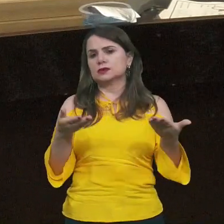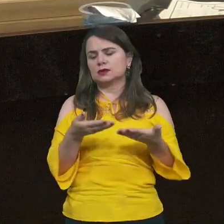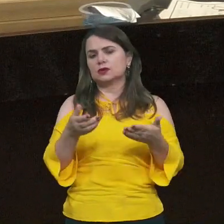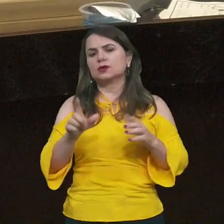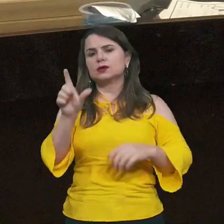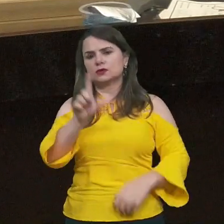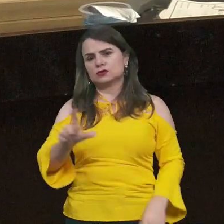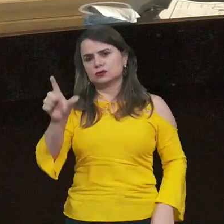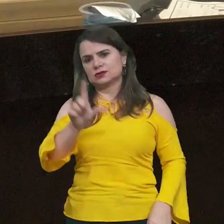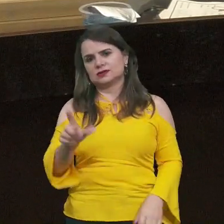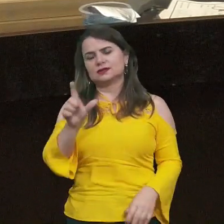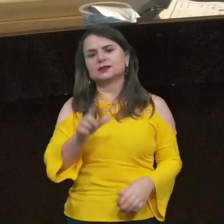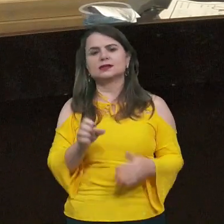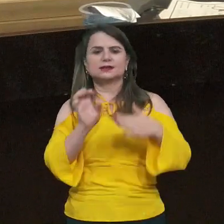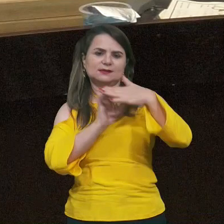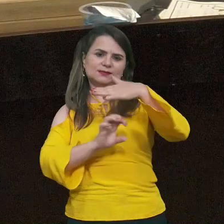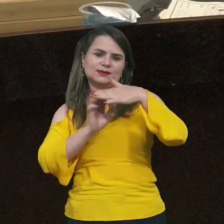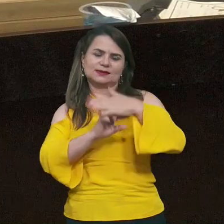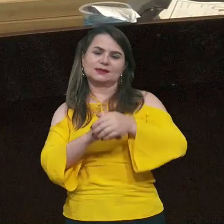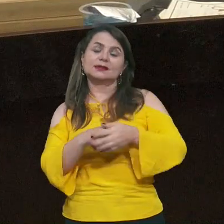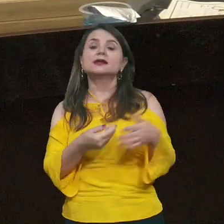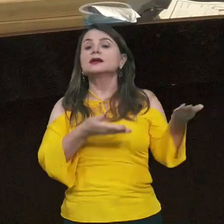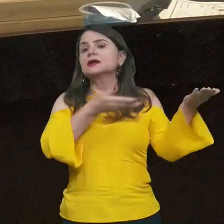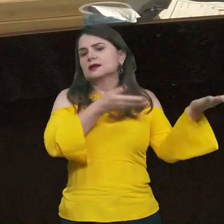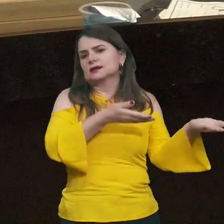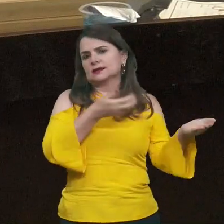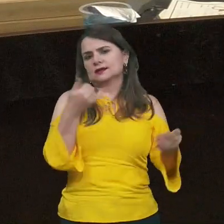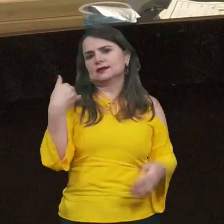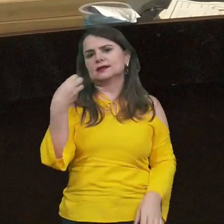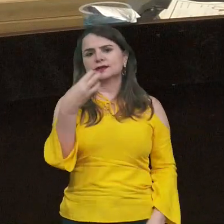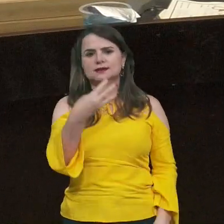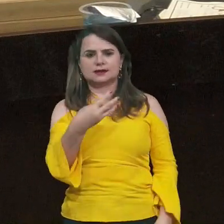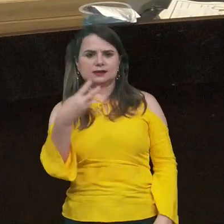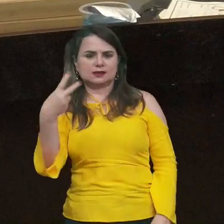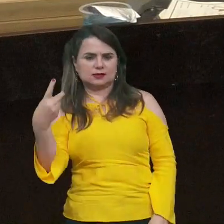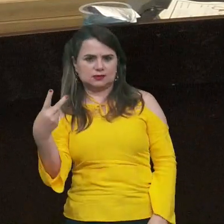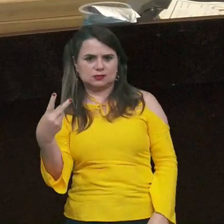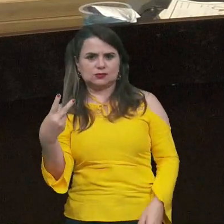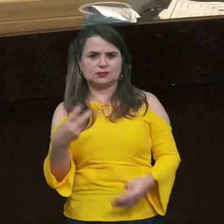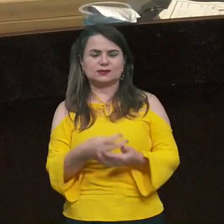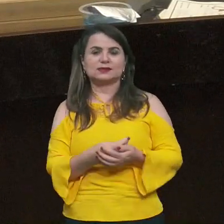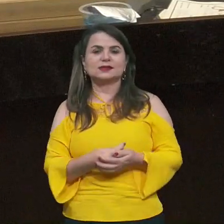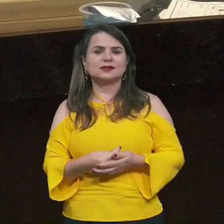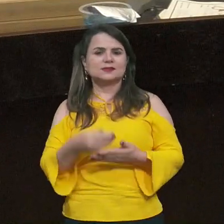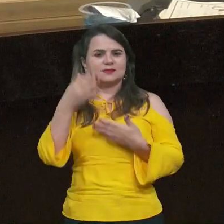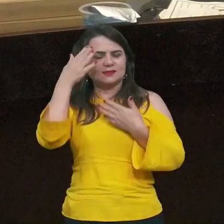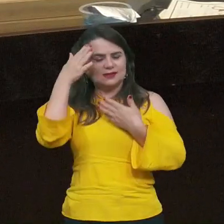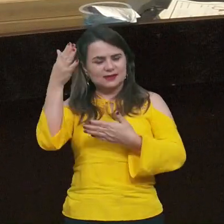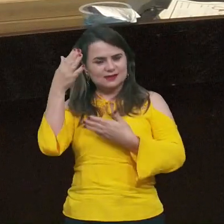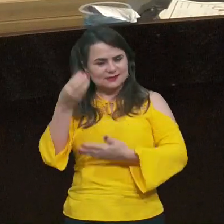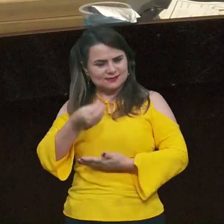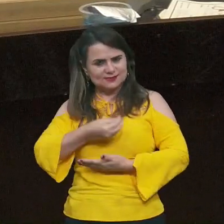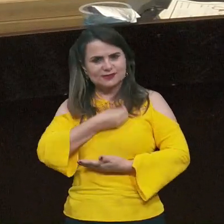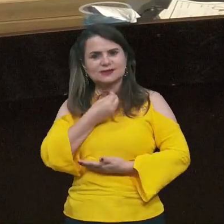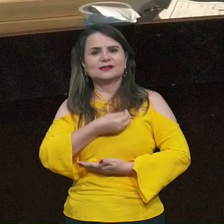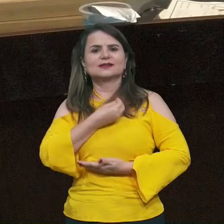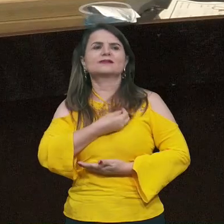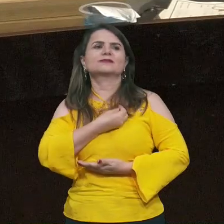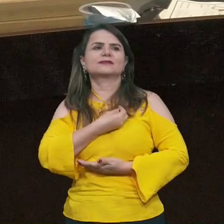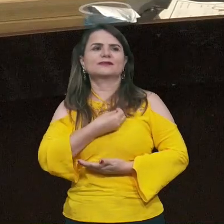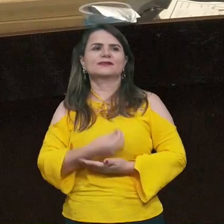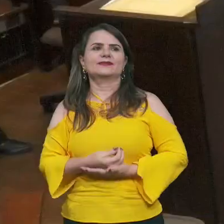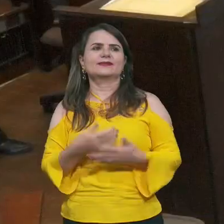empresa. Hoje, aos 32 anos, Daniele tem muita gratidão por sua trajetória de vida.